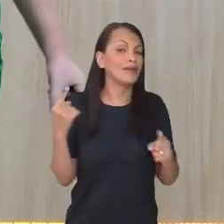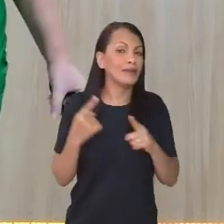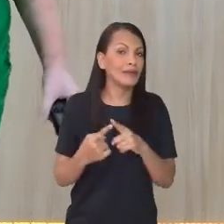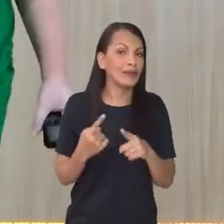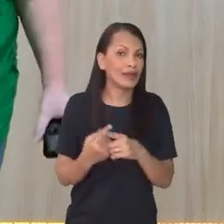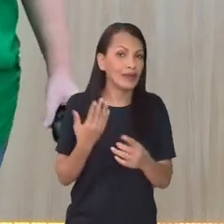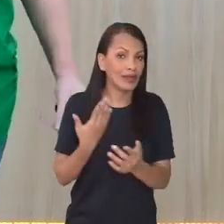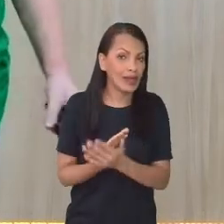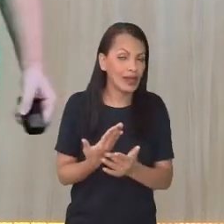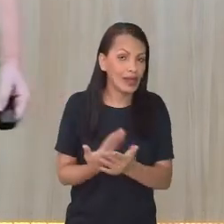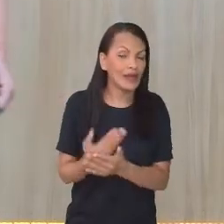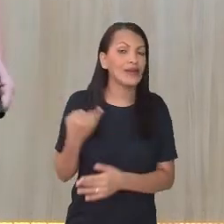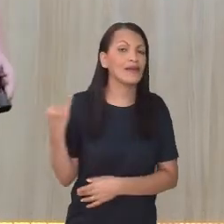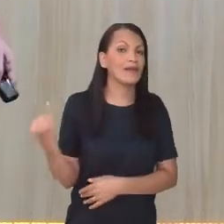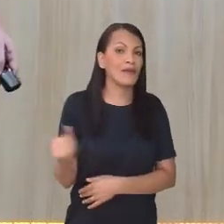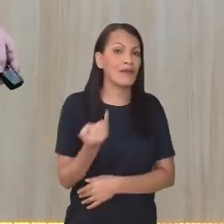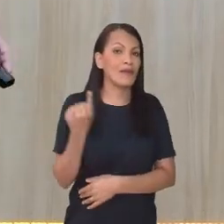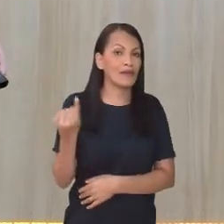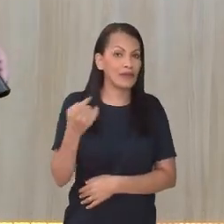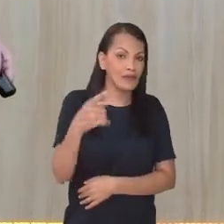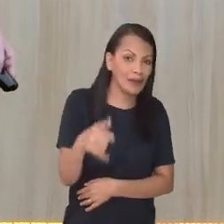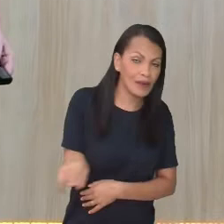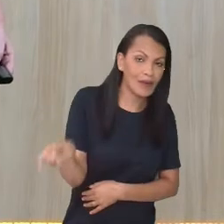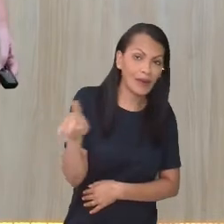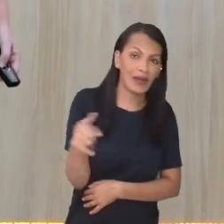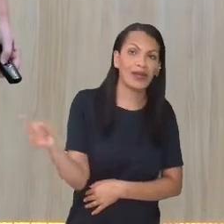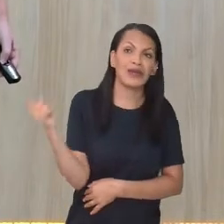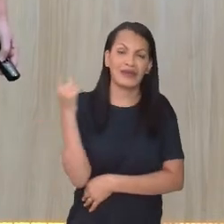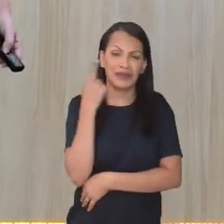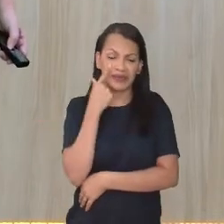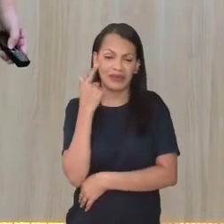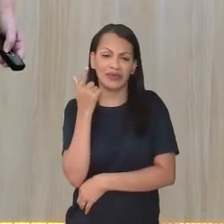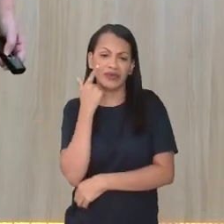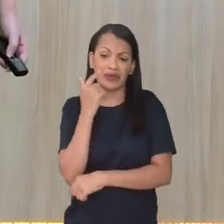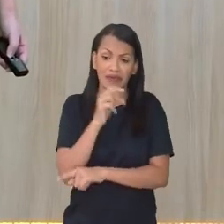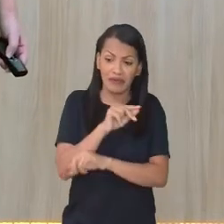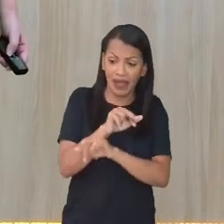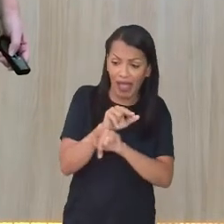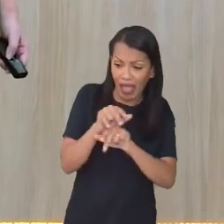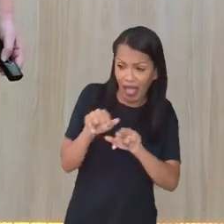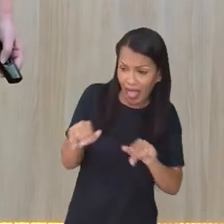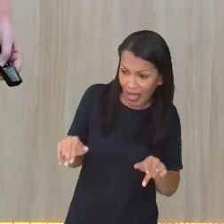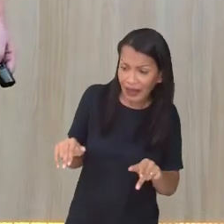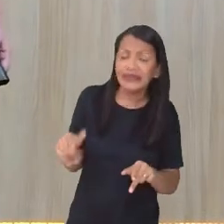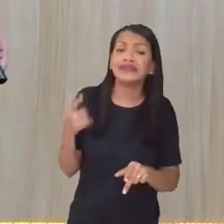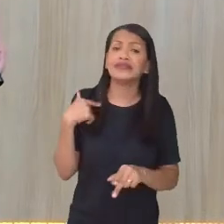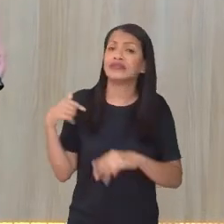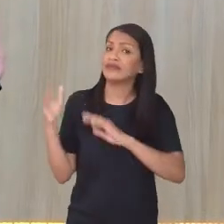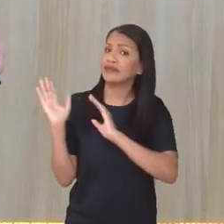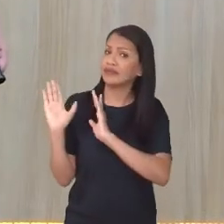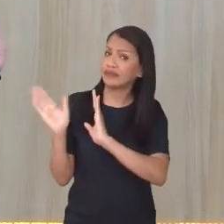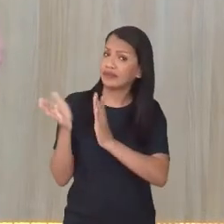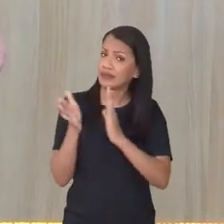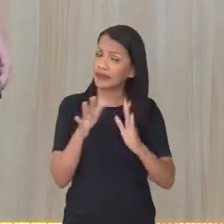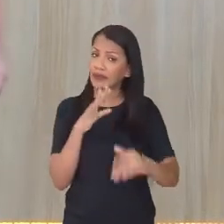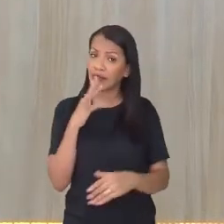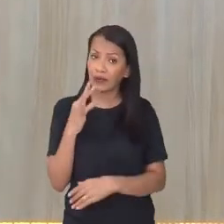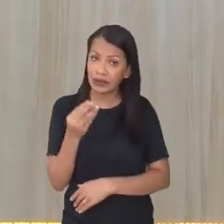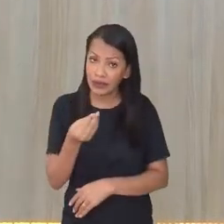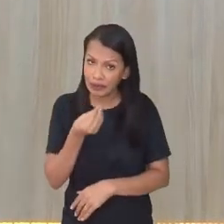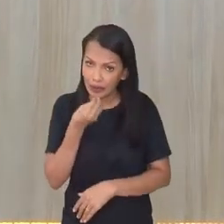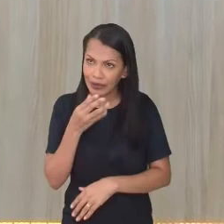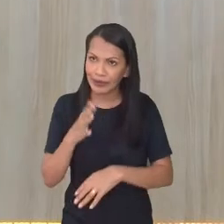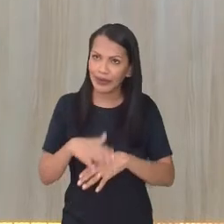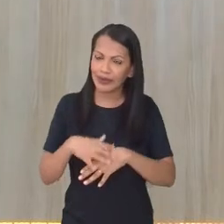aula é importante para você? Porque vai ver em várias outras etapas do conhecimento matemático.